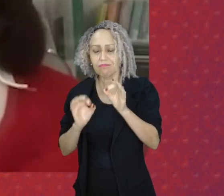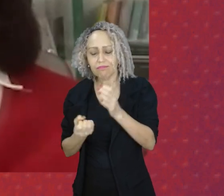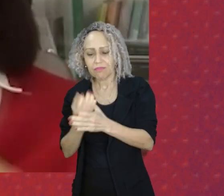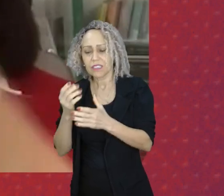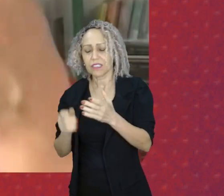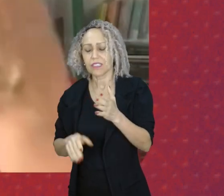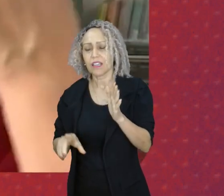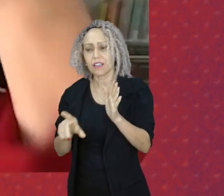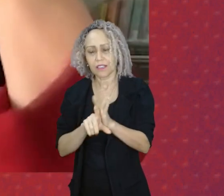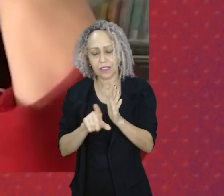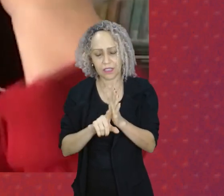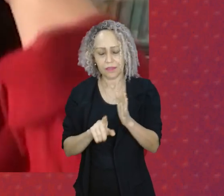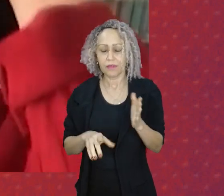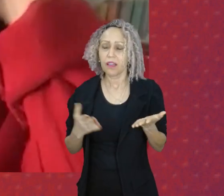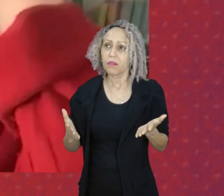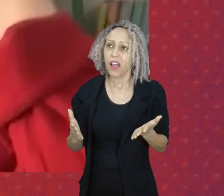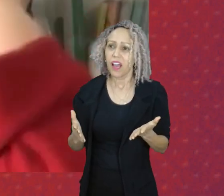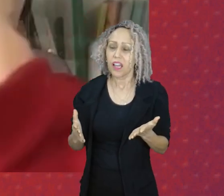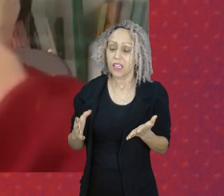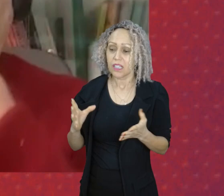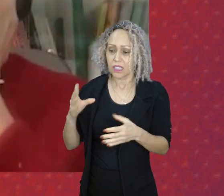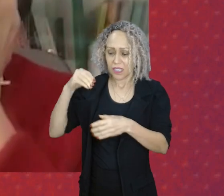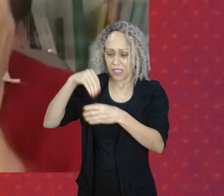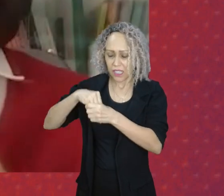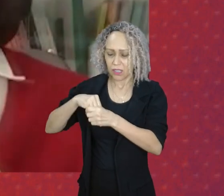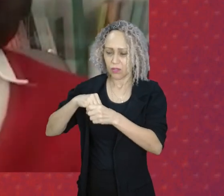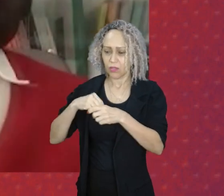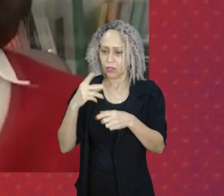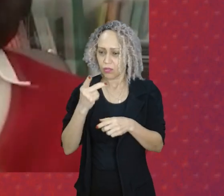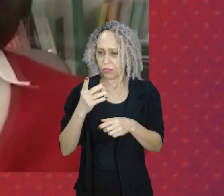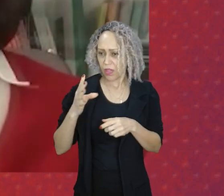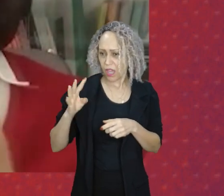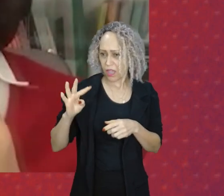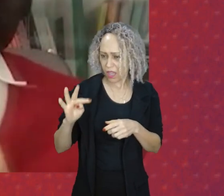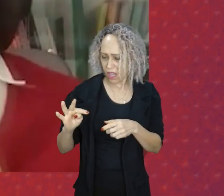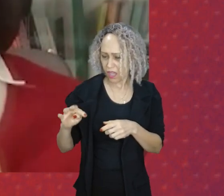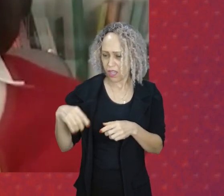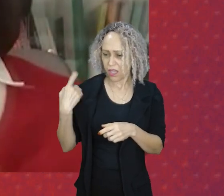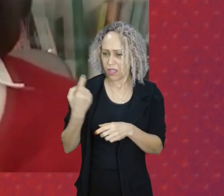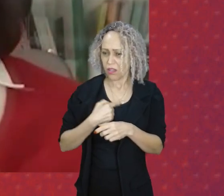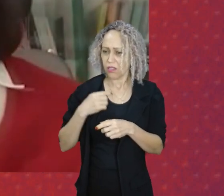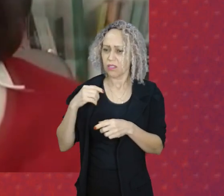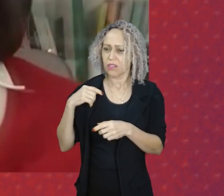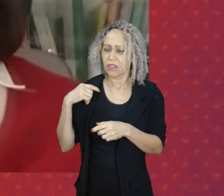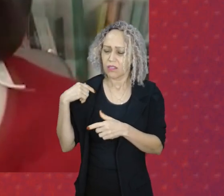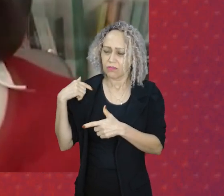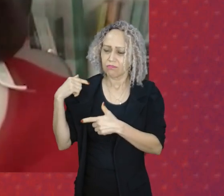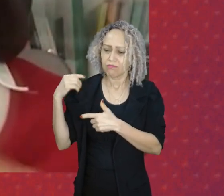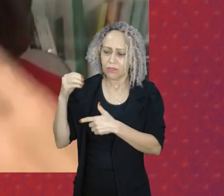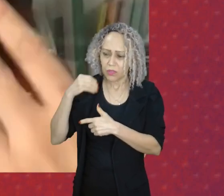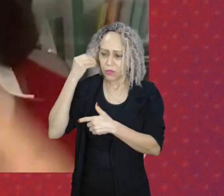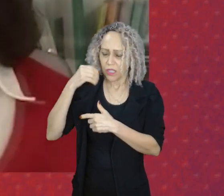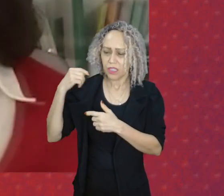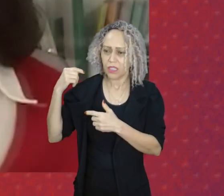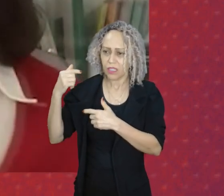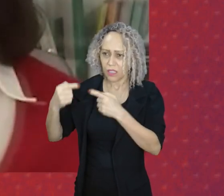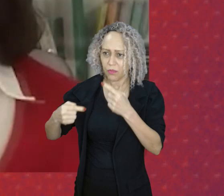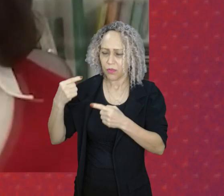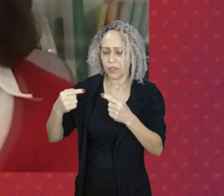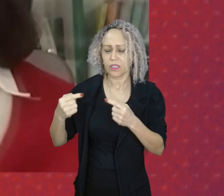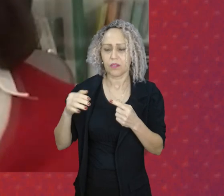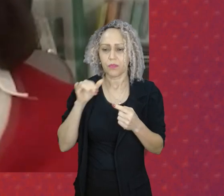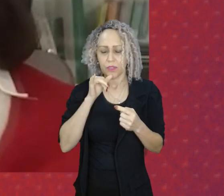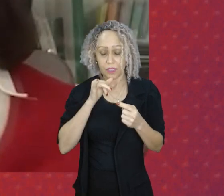forte na nossa tradição política, na tradição do PT, é a ideia de que a construção dos projetos de lei,